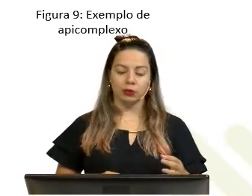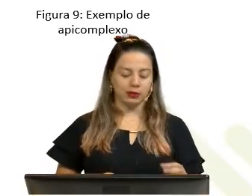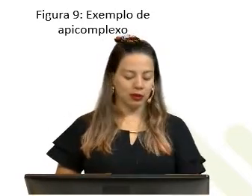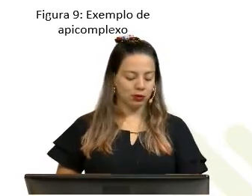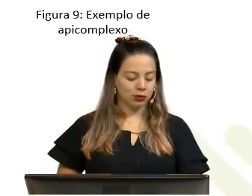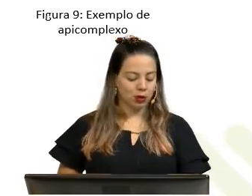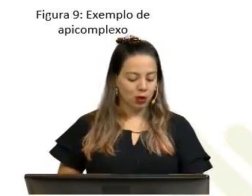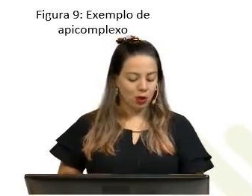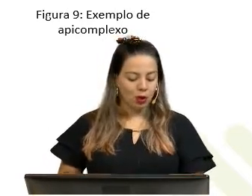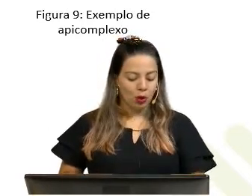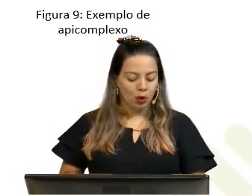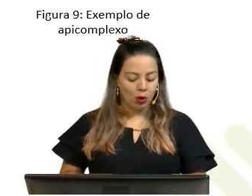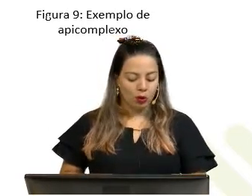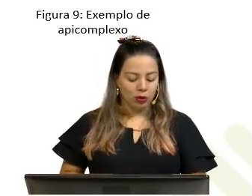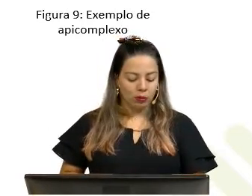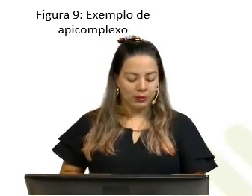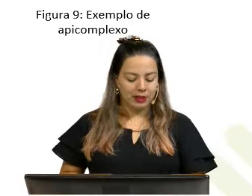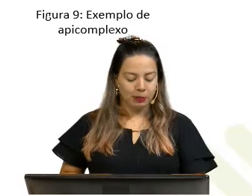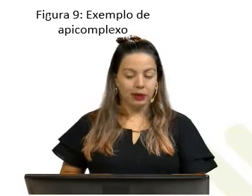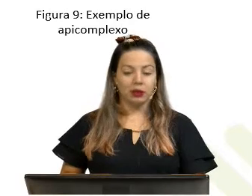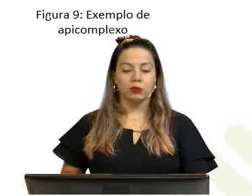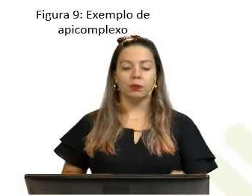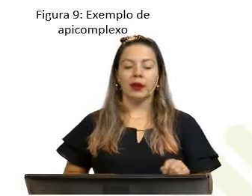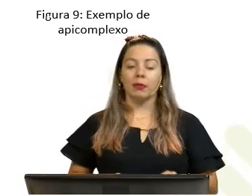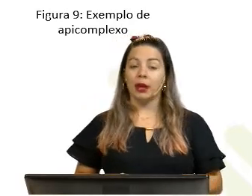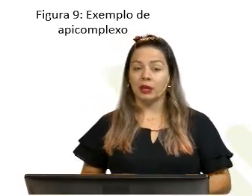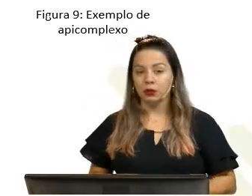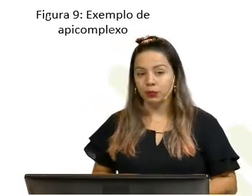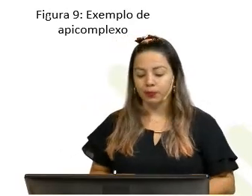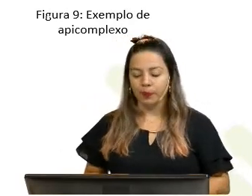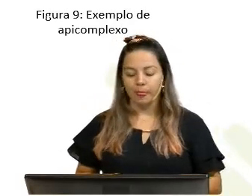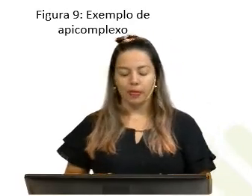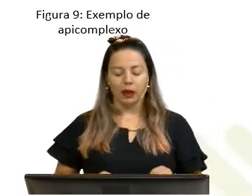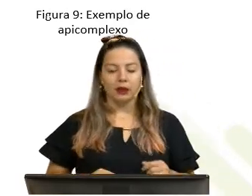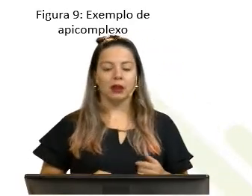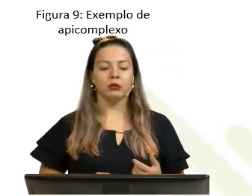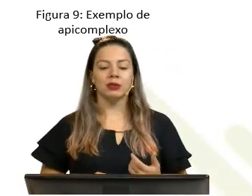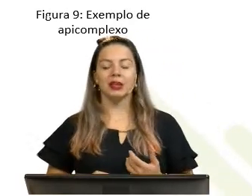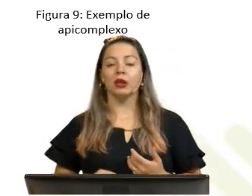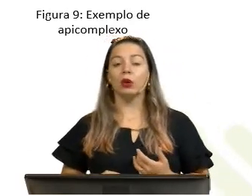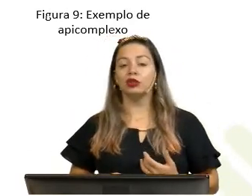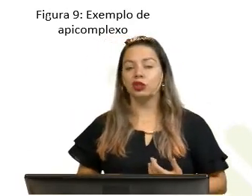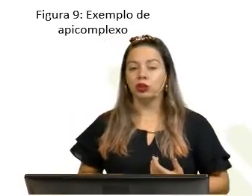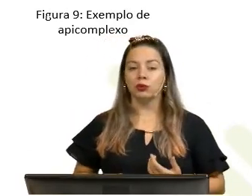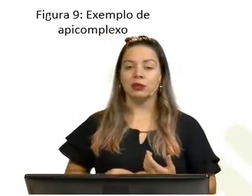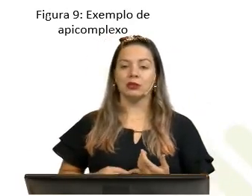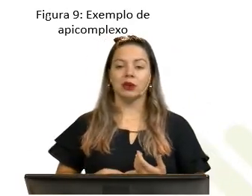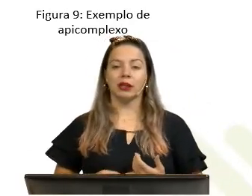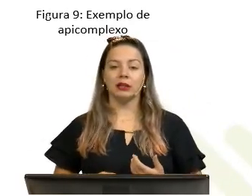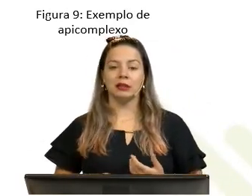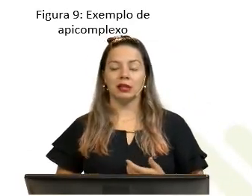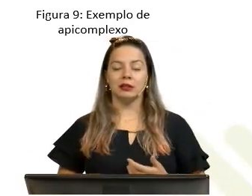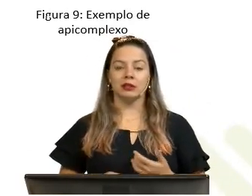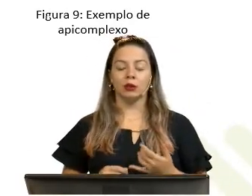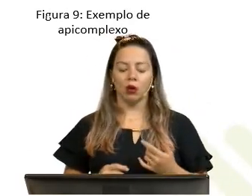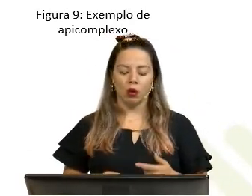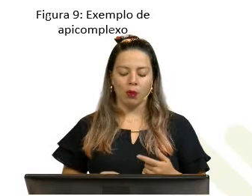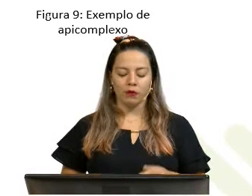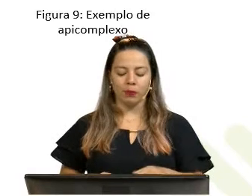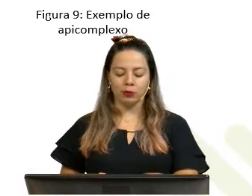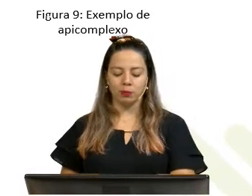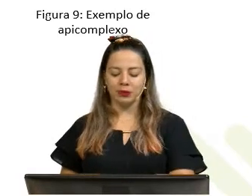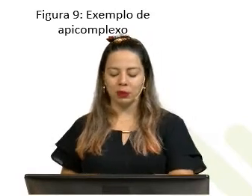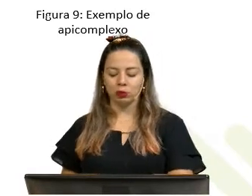por meio dos cílios como exemplo que temos o para mércio temos o saco diniz que são aqueles seres que se